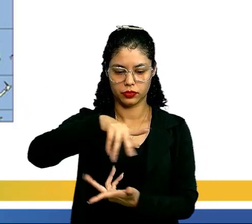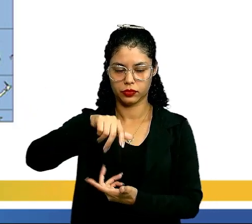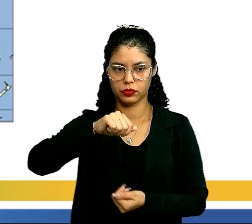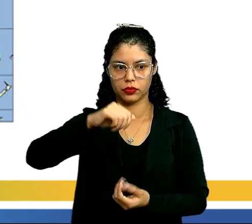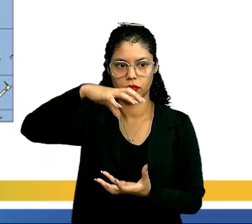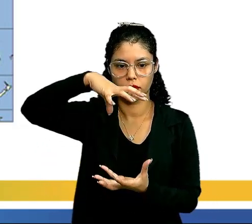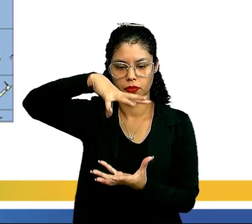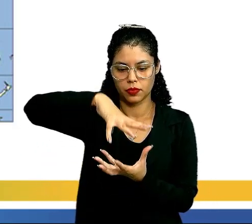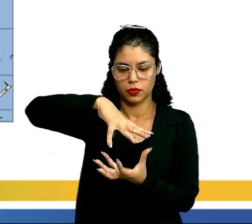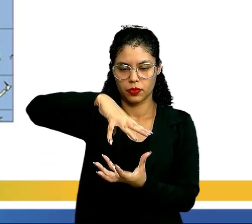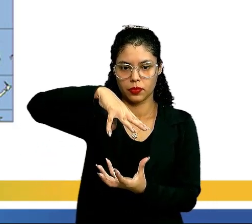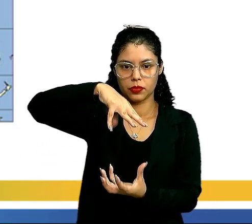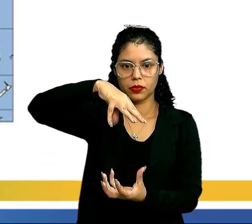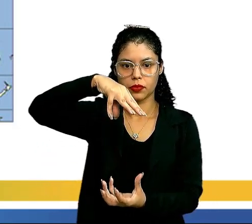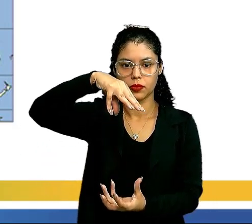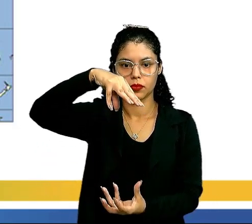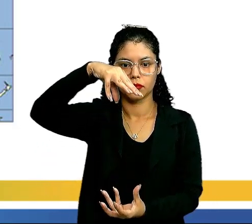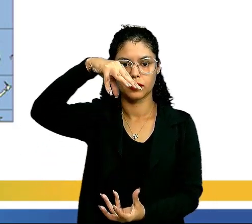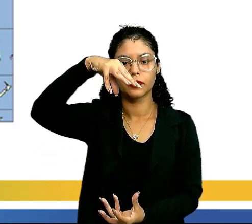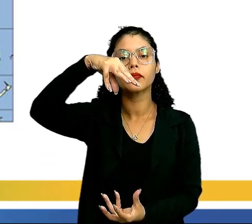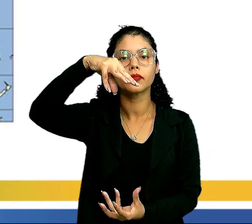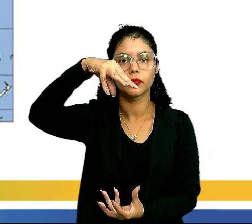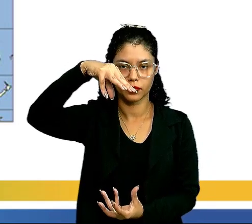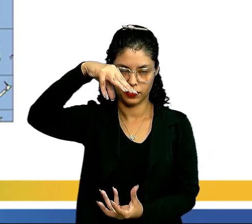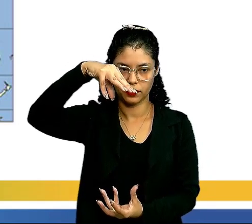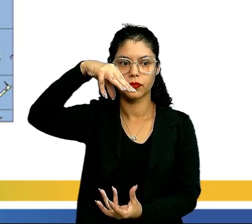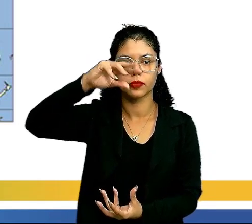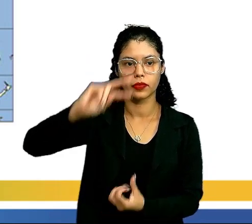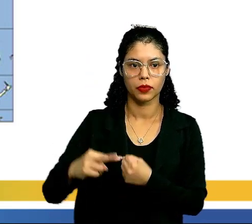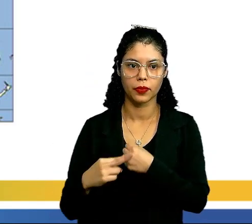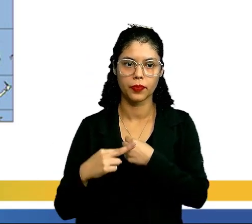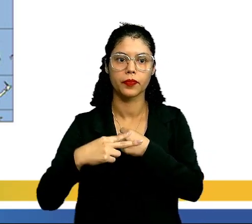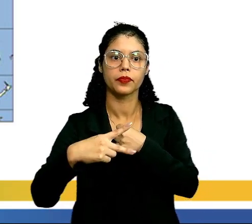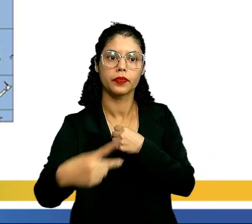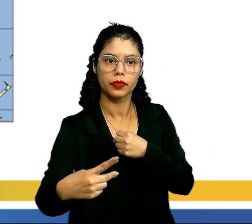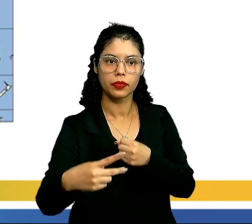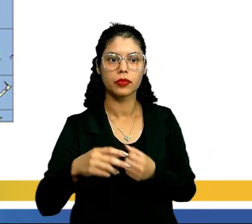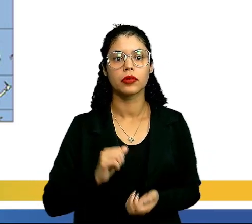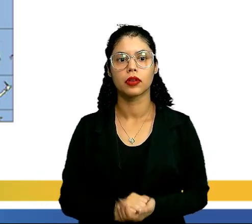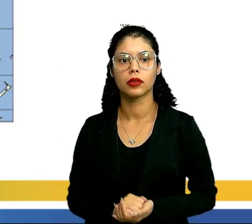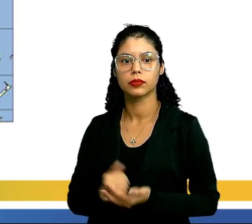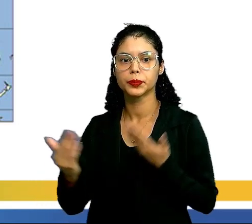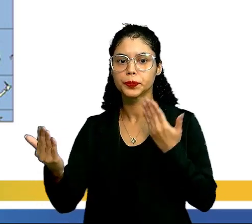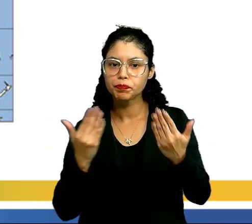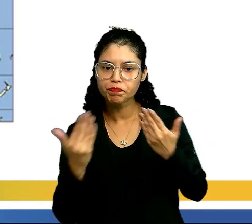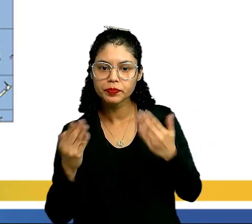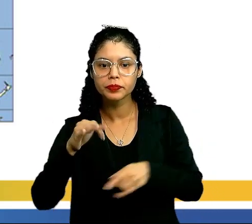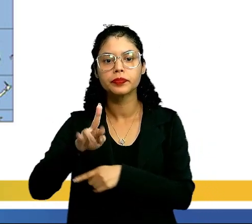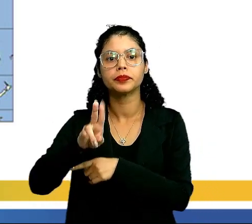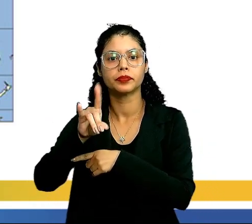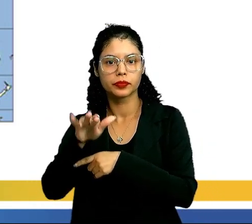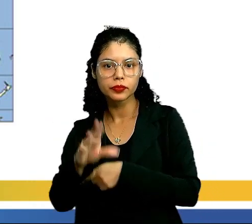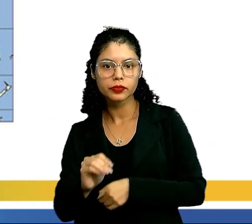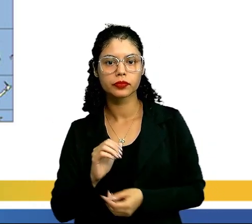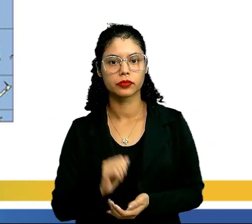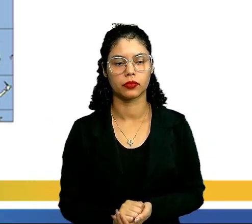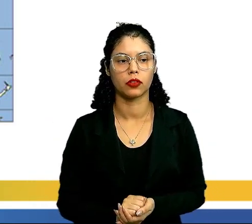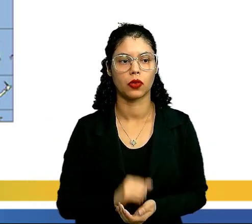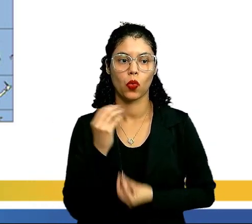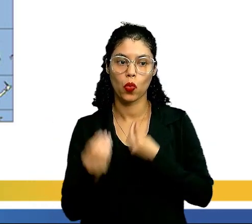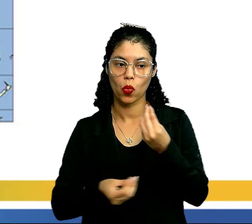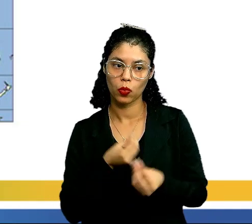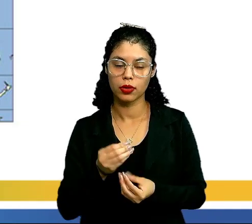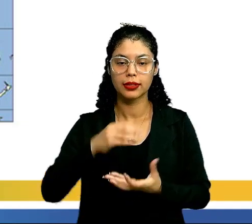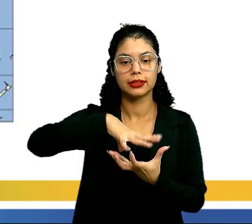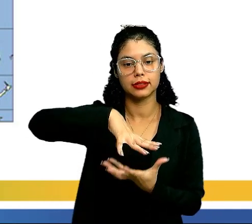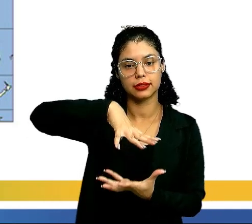vocês. Essa projeção é a consequência da projeção dos paralelos e meridianos